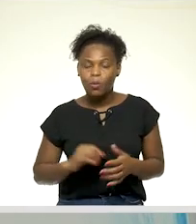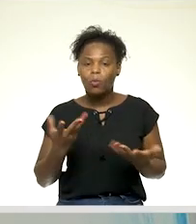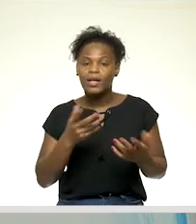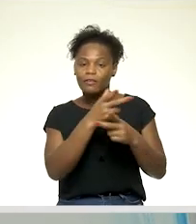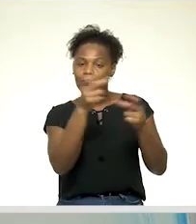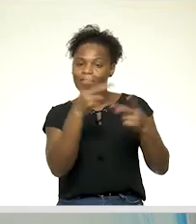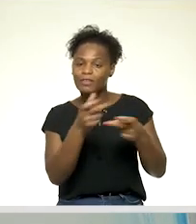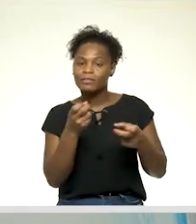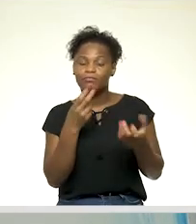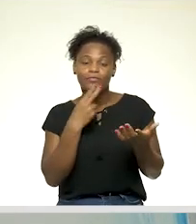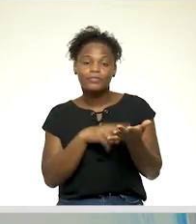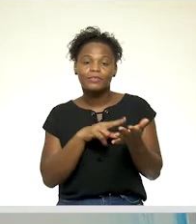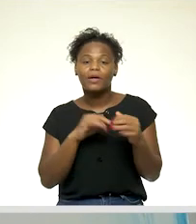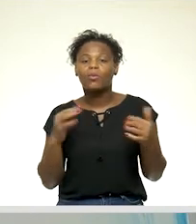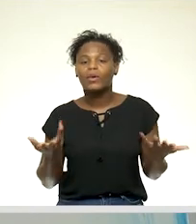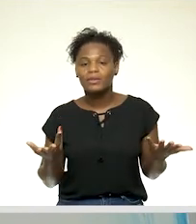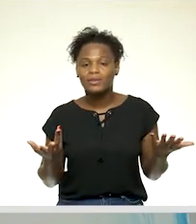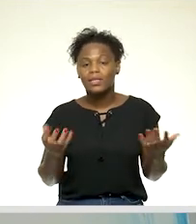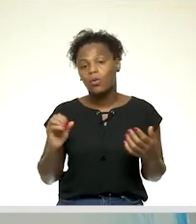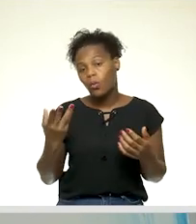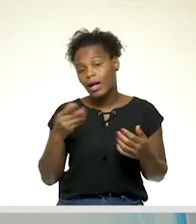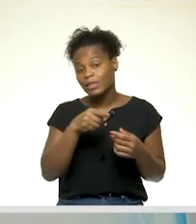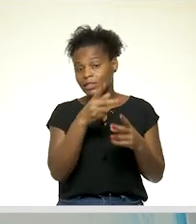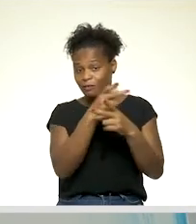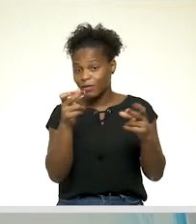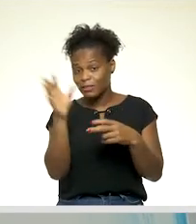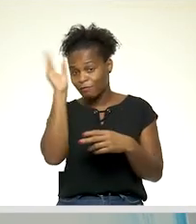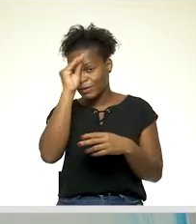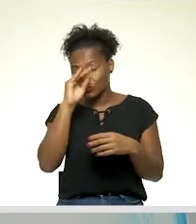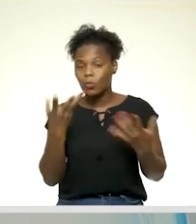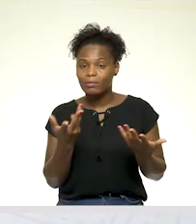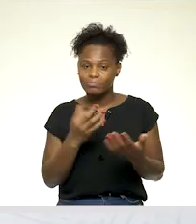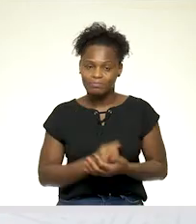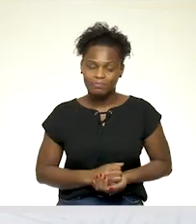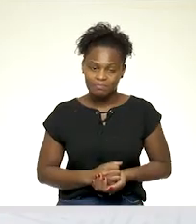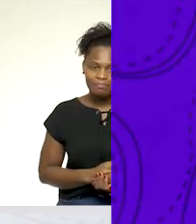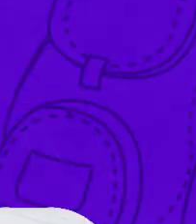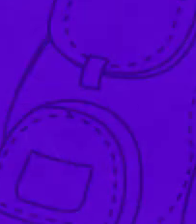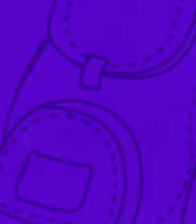dessas afirmações é que são verdadeiras e quais é que são falsas?